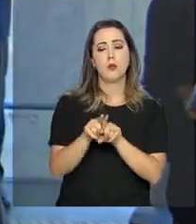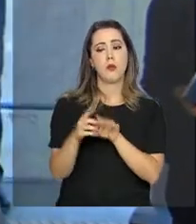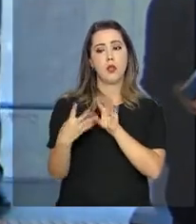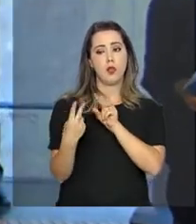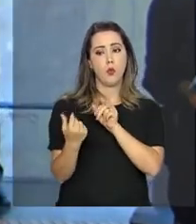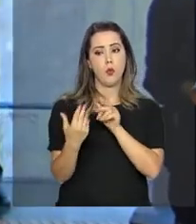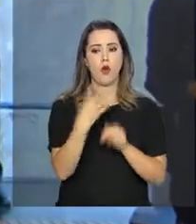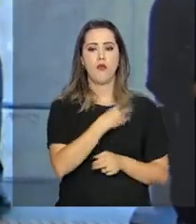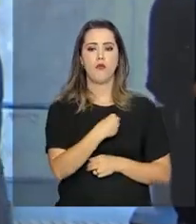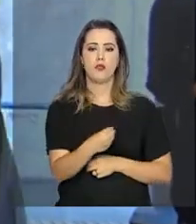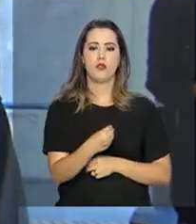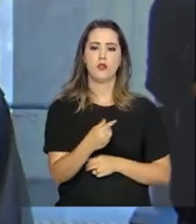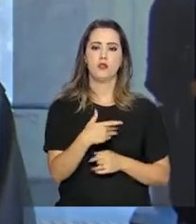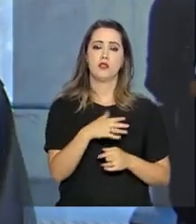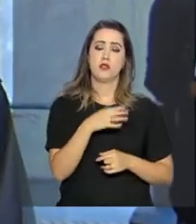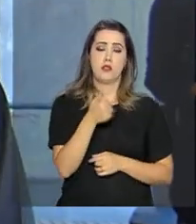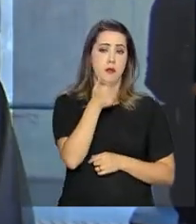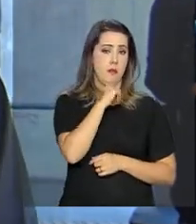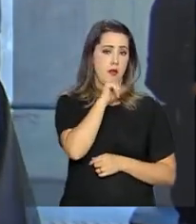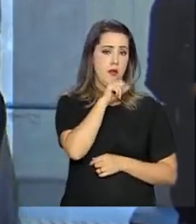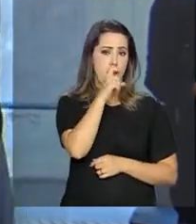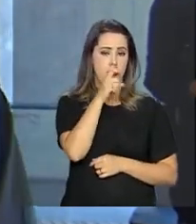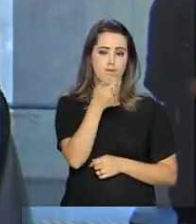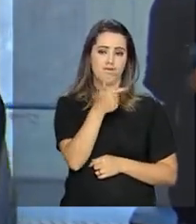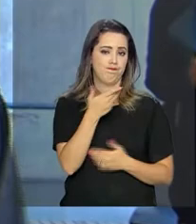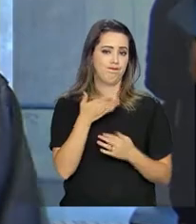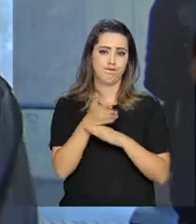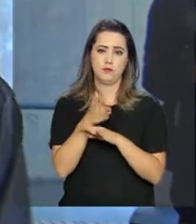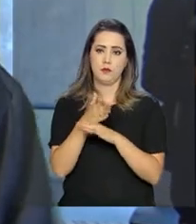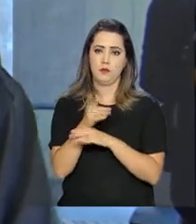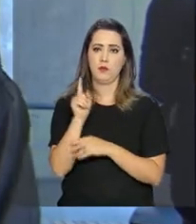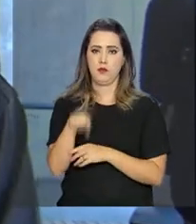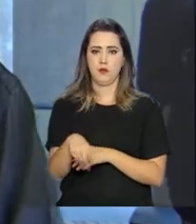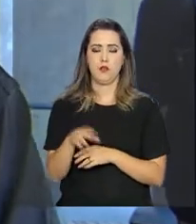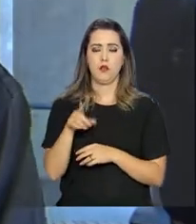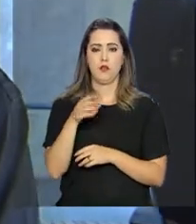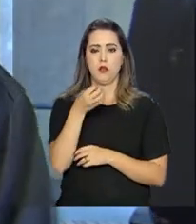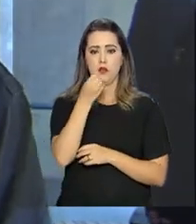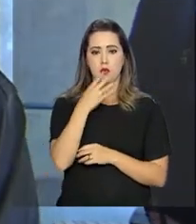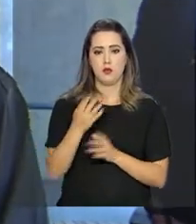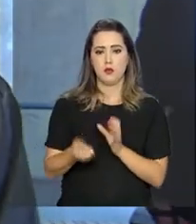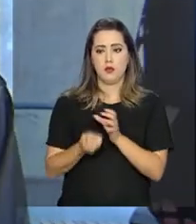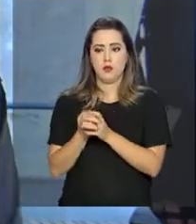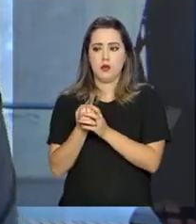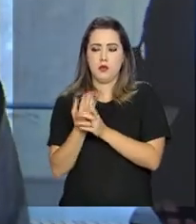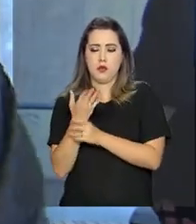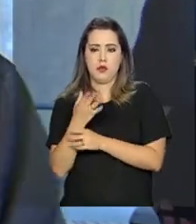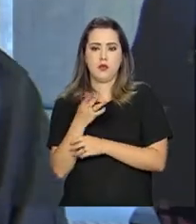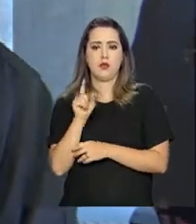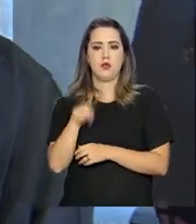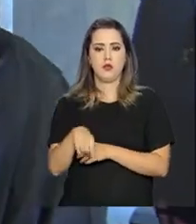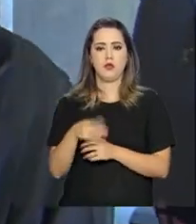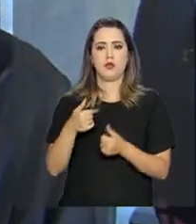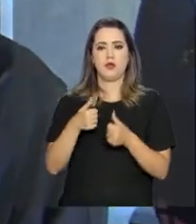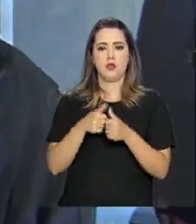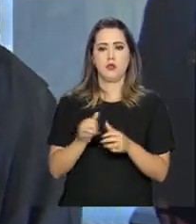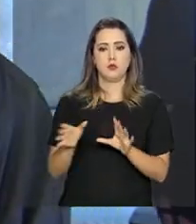nas famílias onde os pais não têm este hábito, a possibilidade de ganhar o hábito, de despertar o interesse,